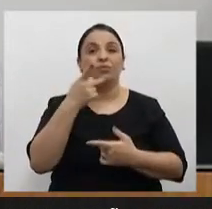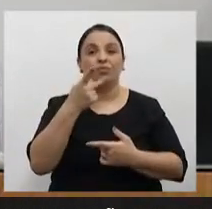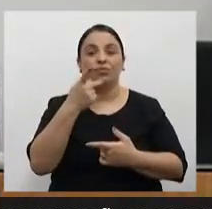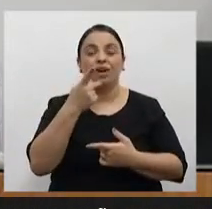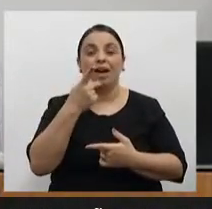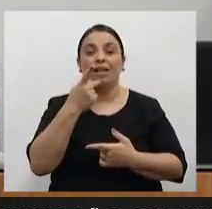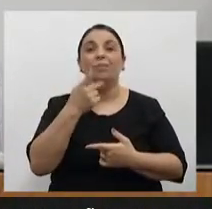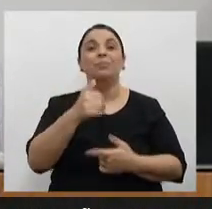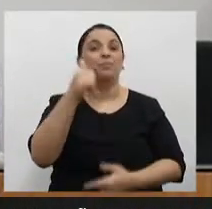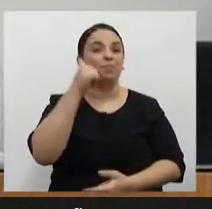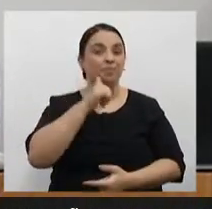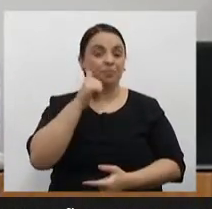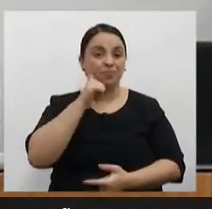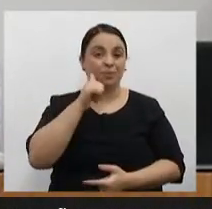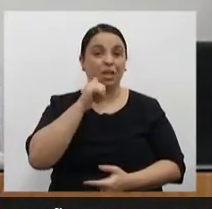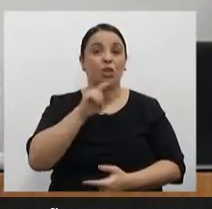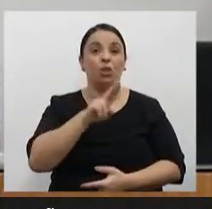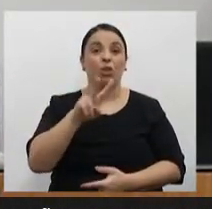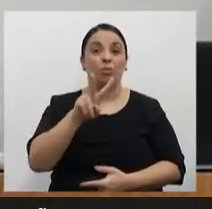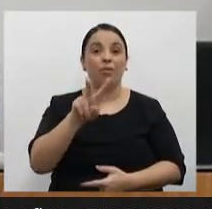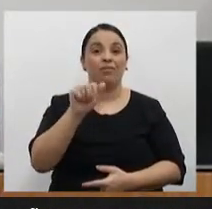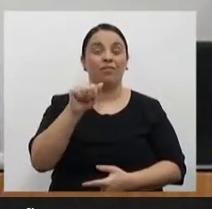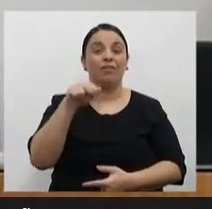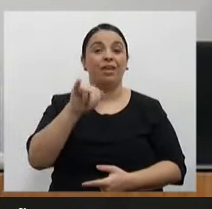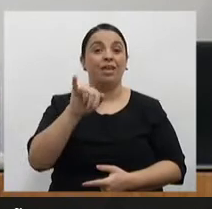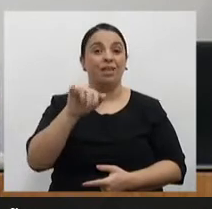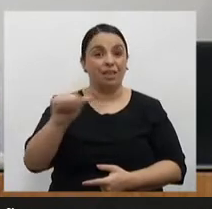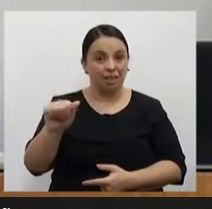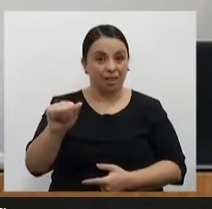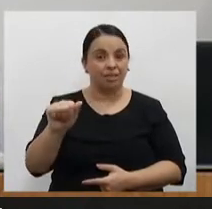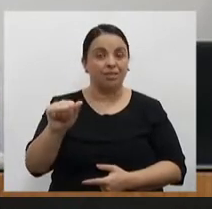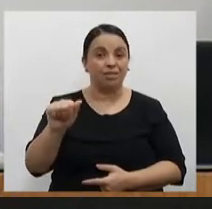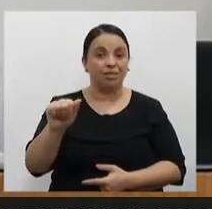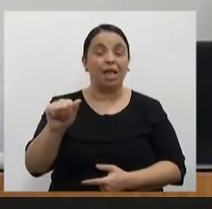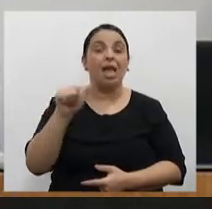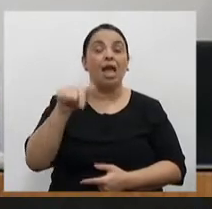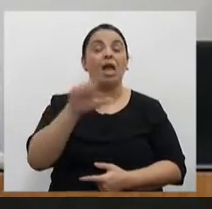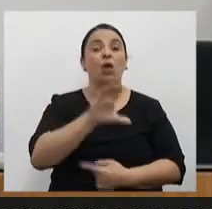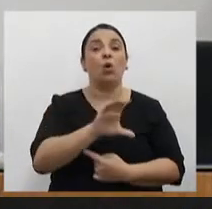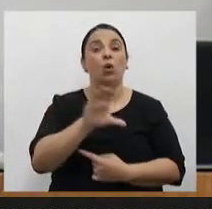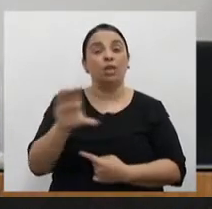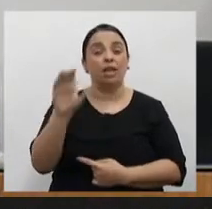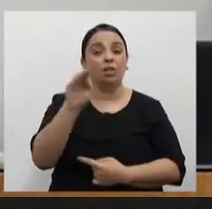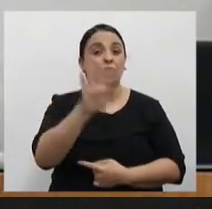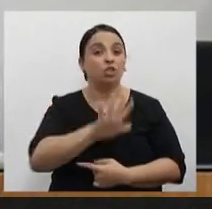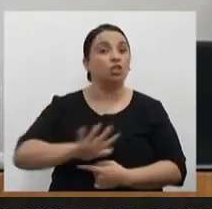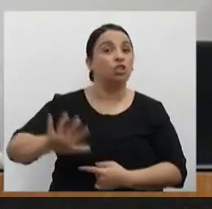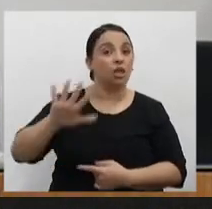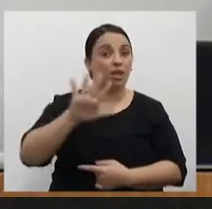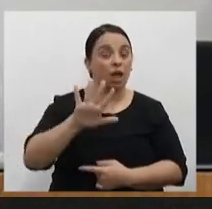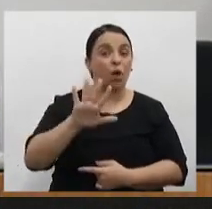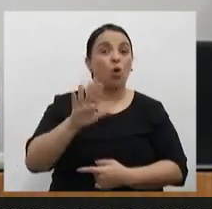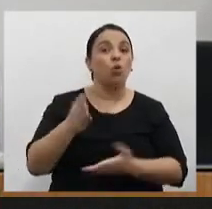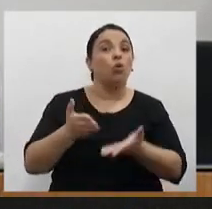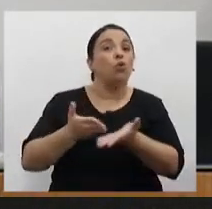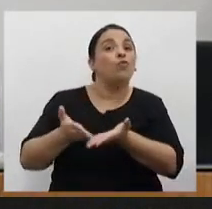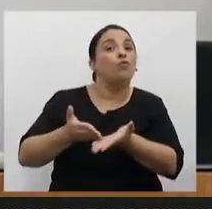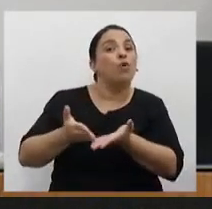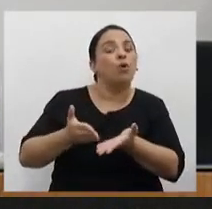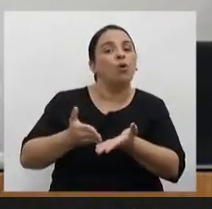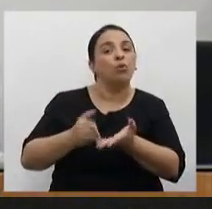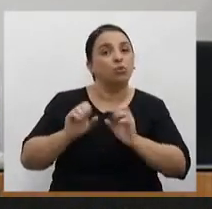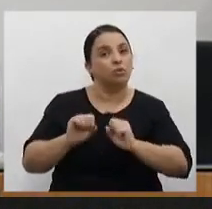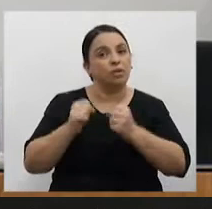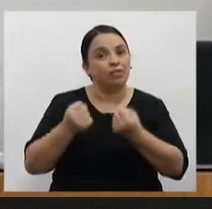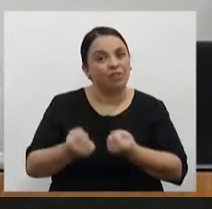a senhora Vânia Maria da Silva Melo, que é coordenadora geral do Fórum de Defesa dos Direitos